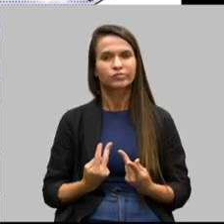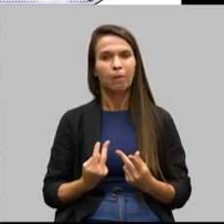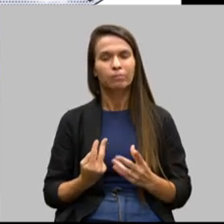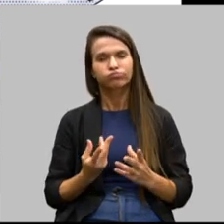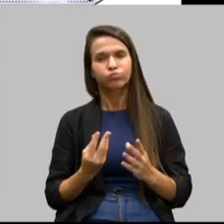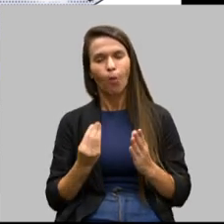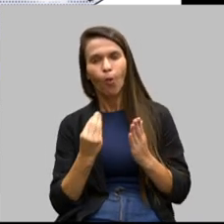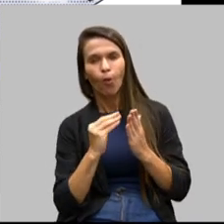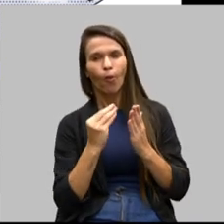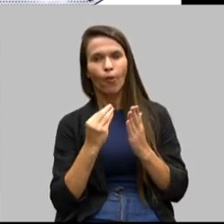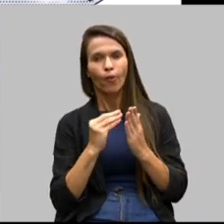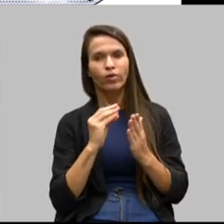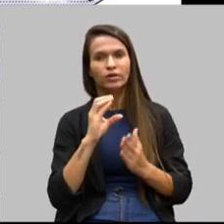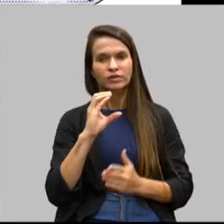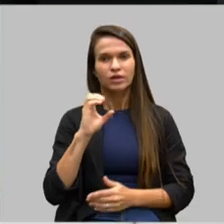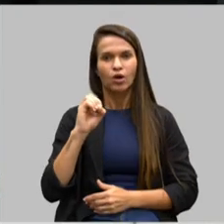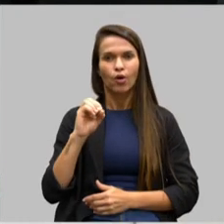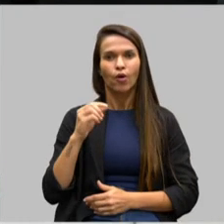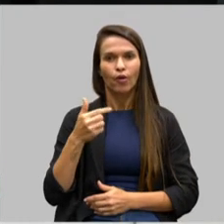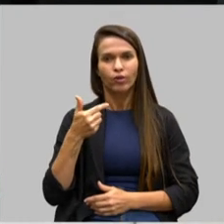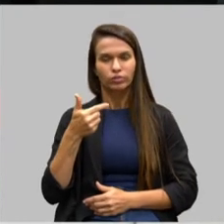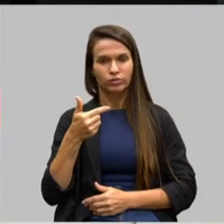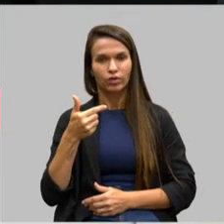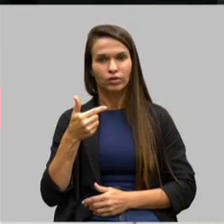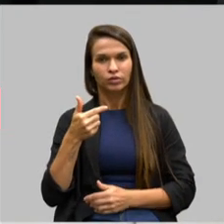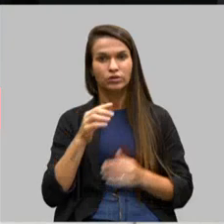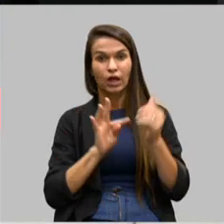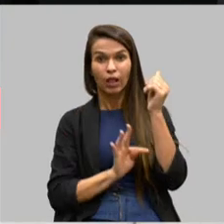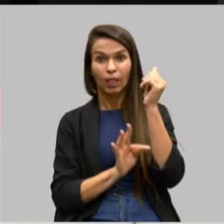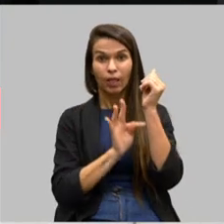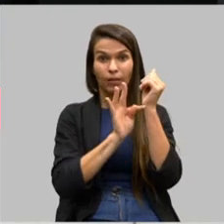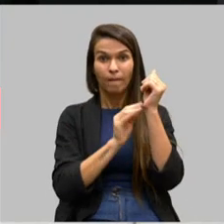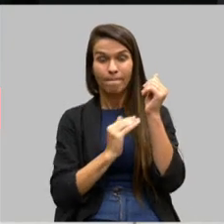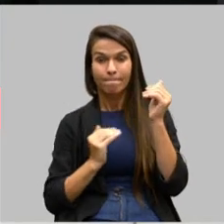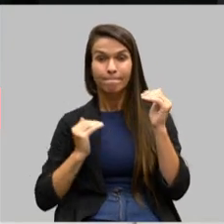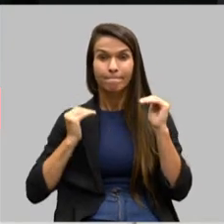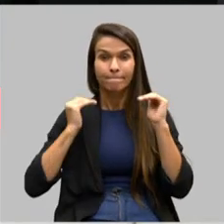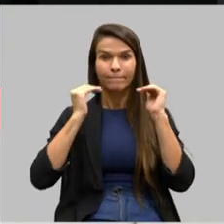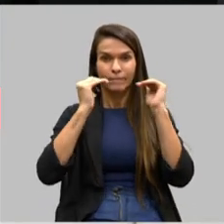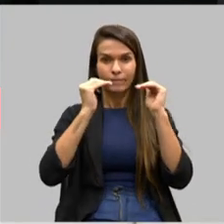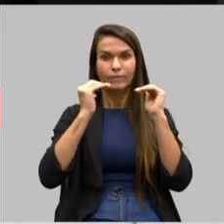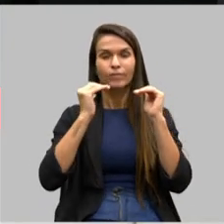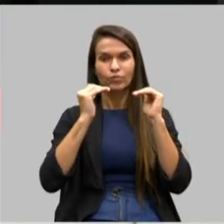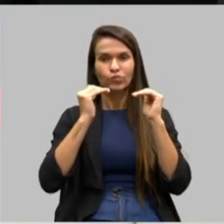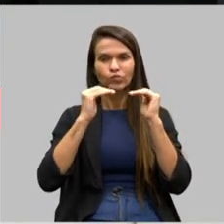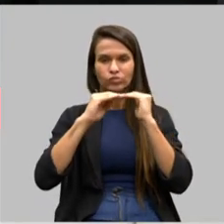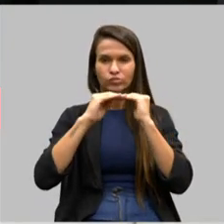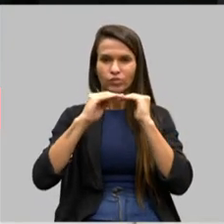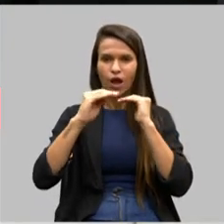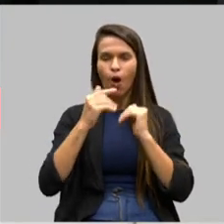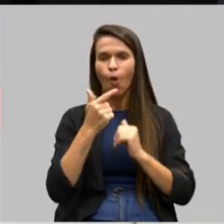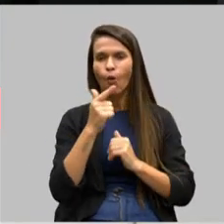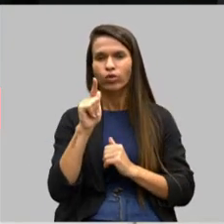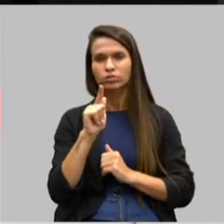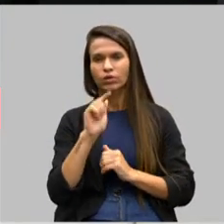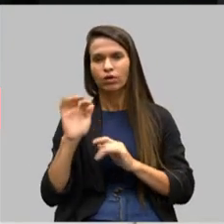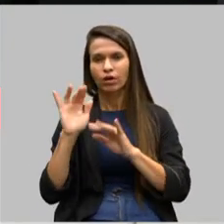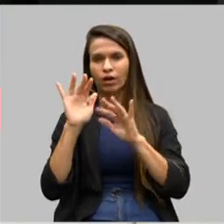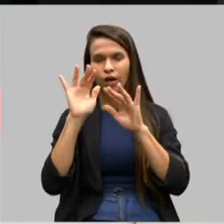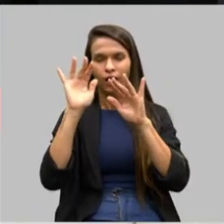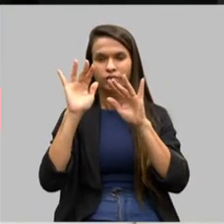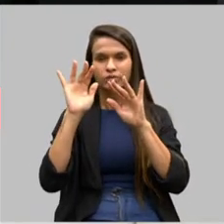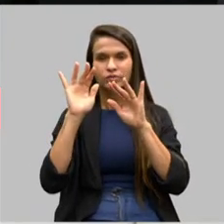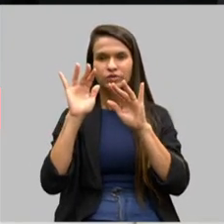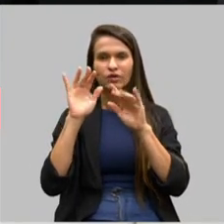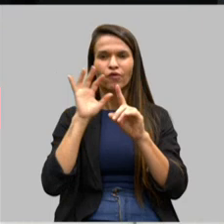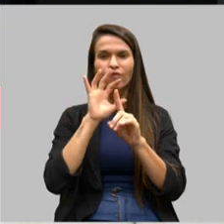A temperatura maior, podendo absorver mais, manter mais vapor d'água, que é outro gás de efeito estufa. Isso gera